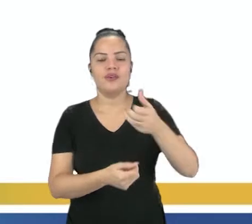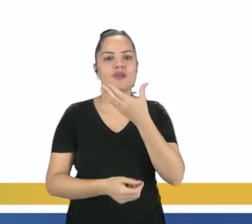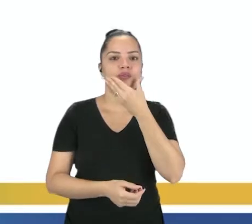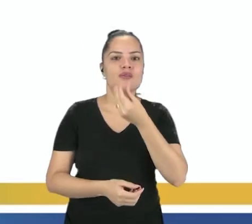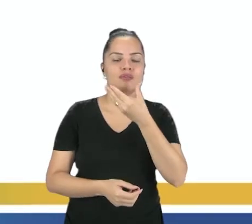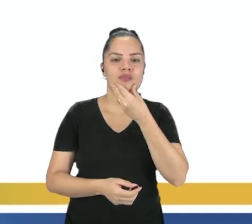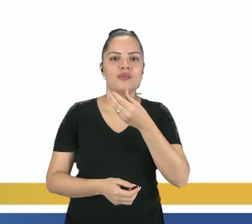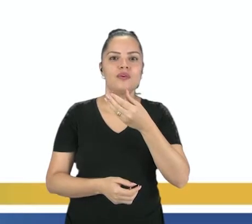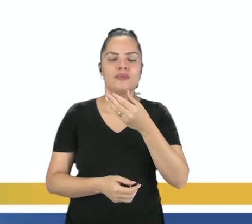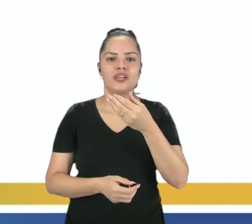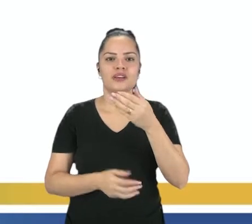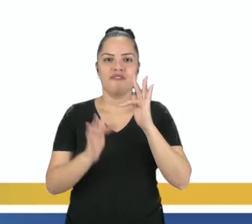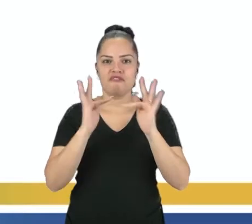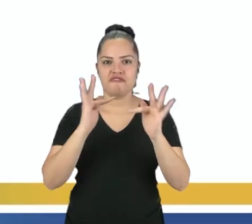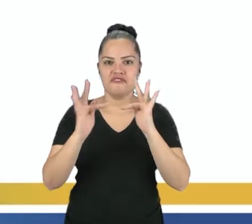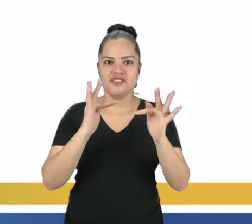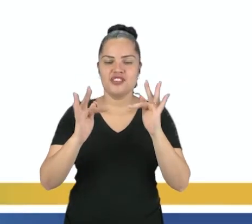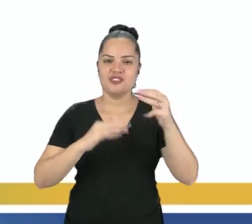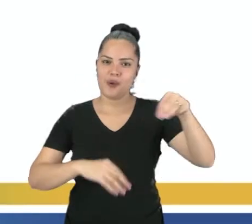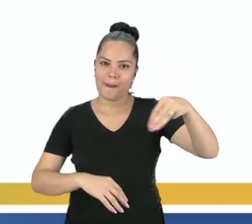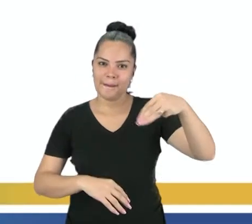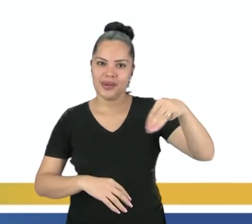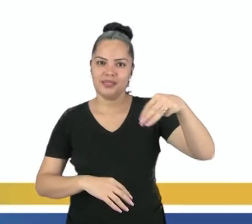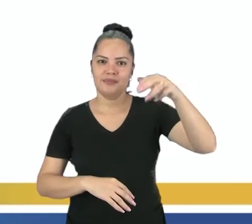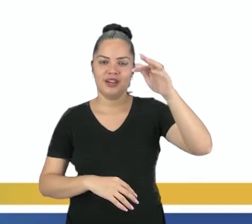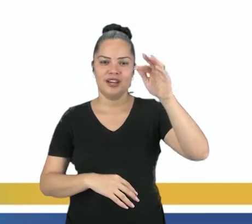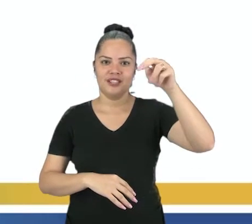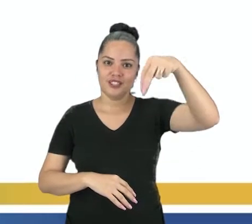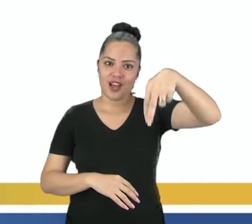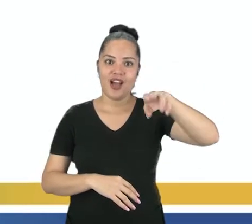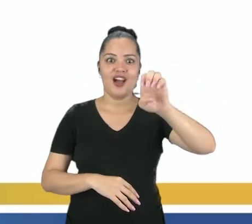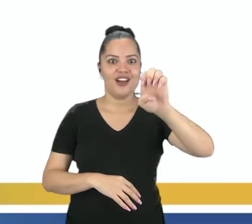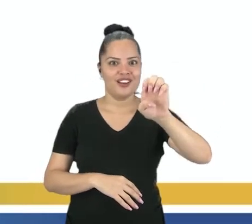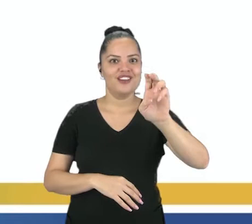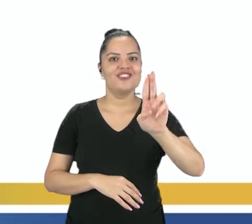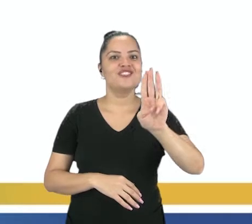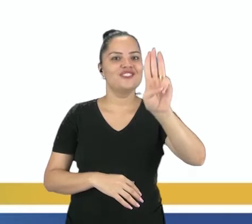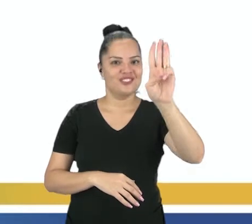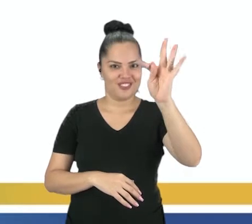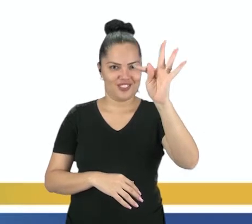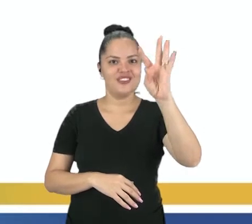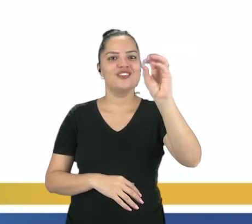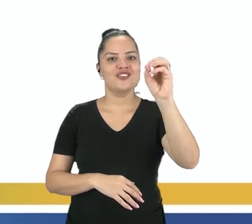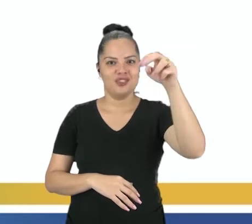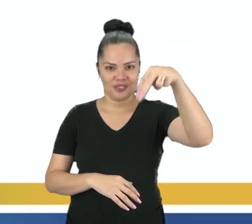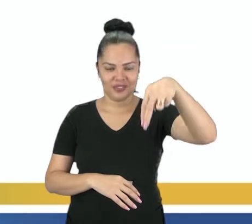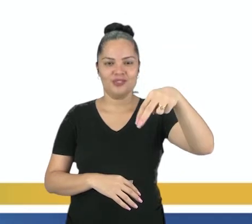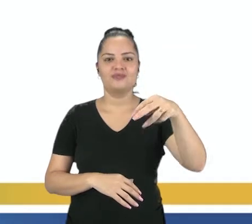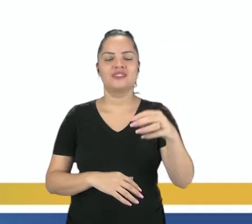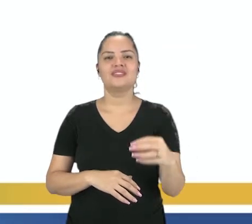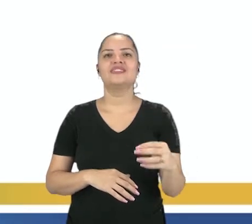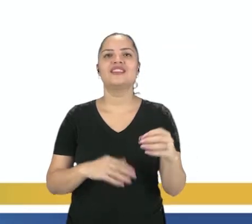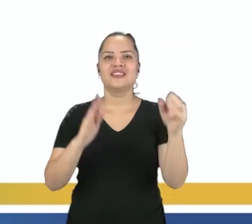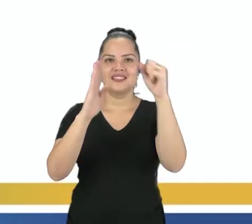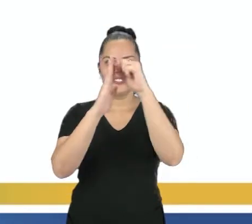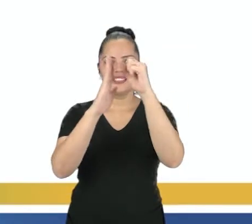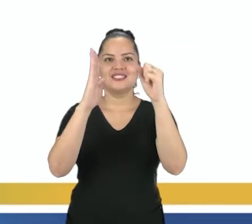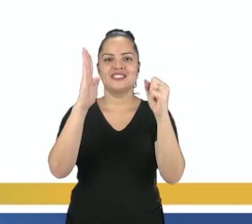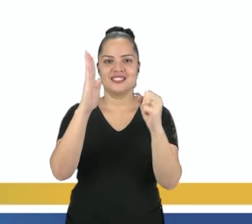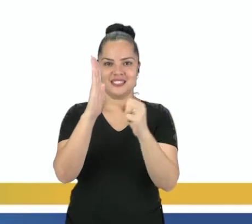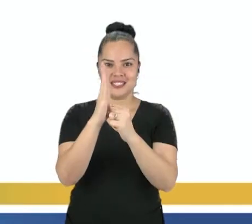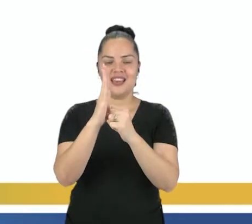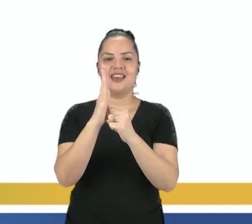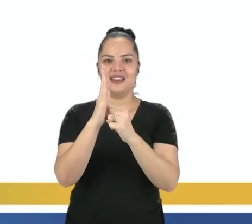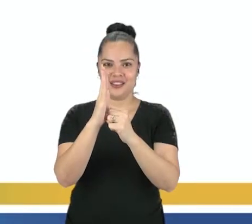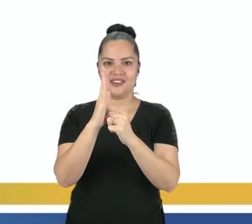famoso físico matemático inglês, já no século... Que século é esse, pessoal? X, V e I? Não, né? A gente viu